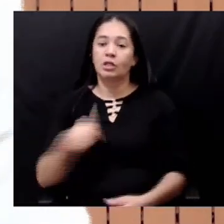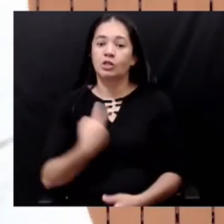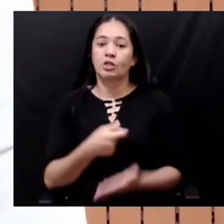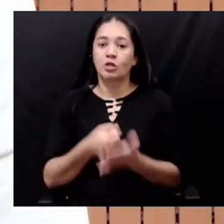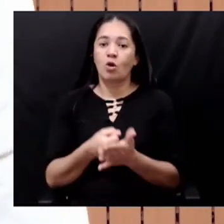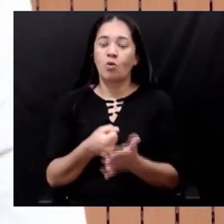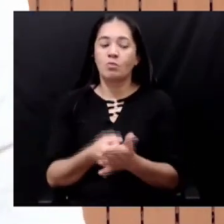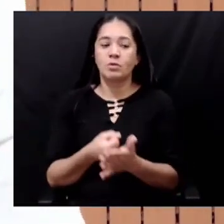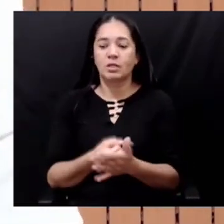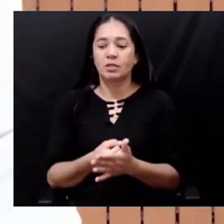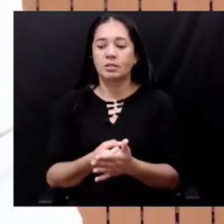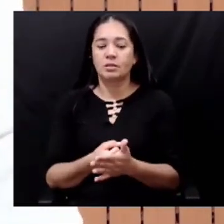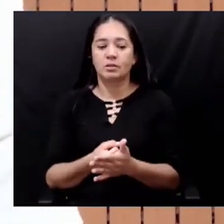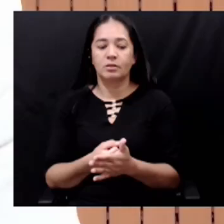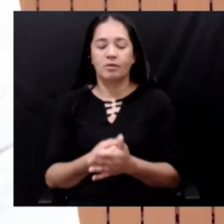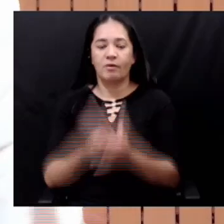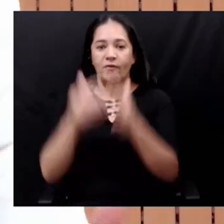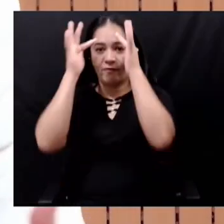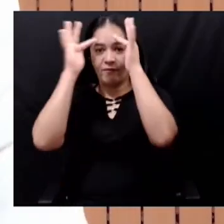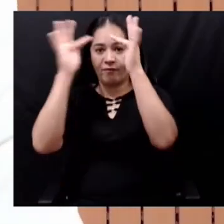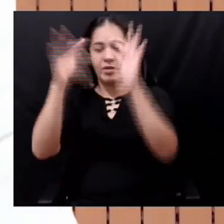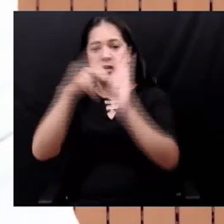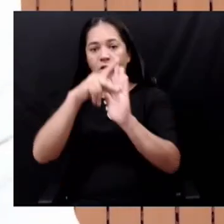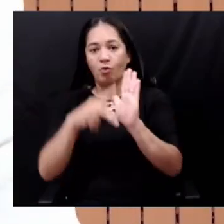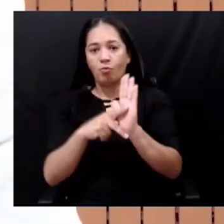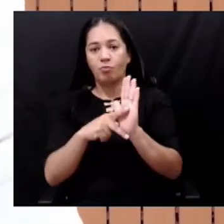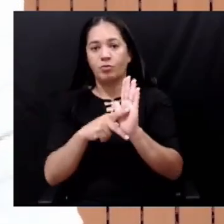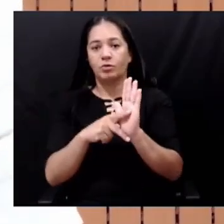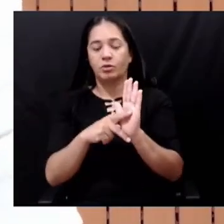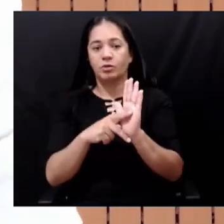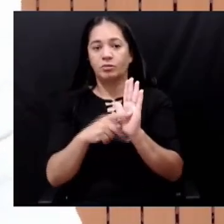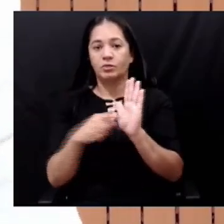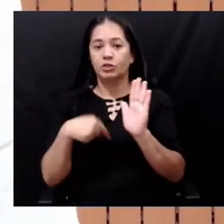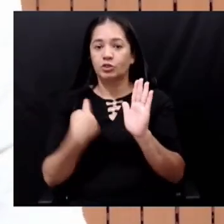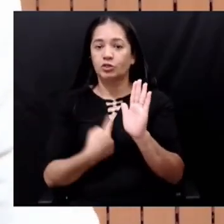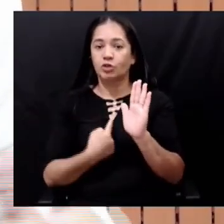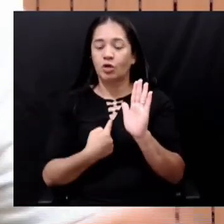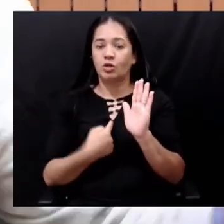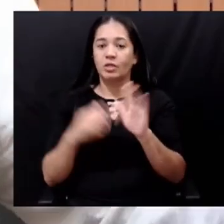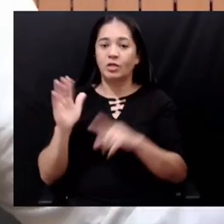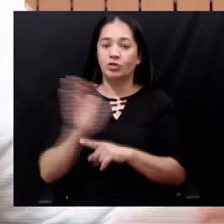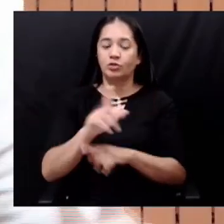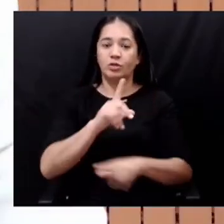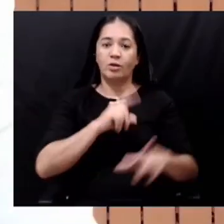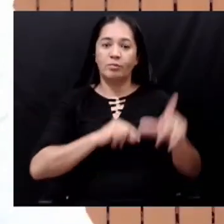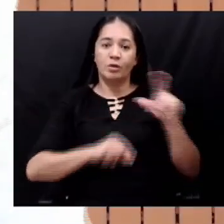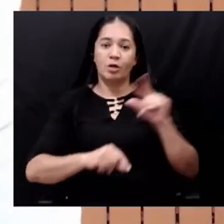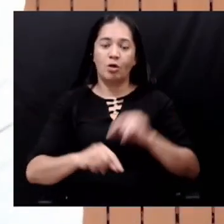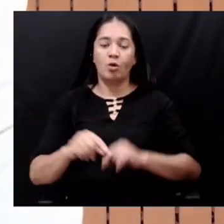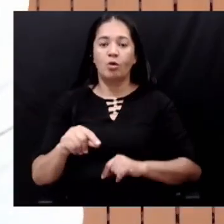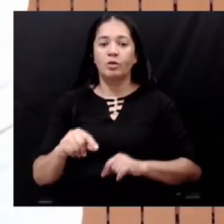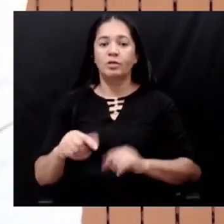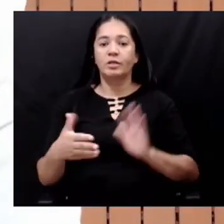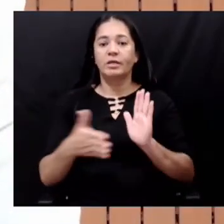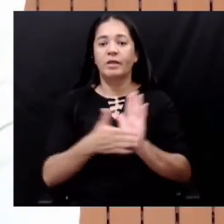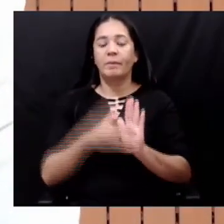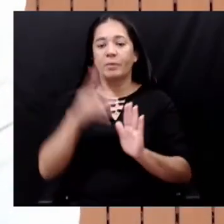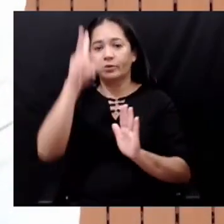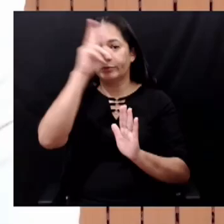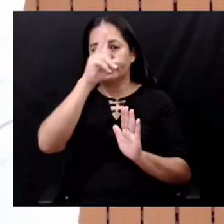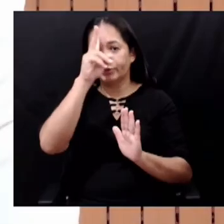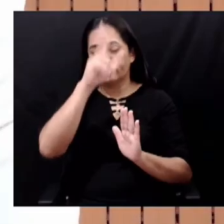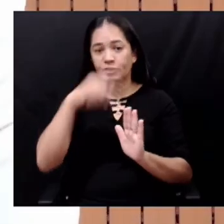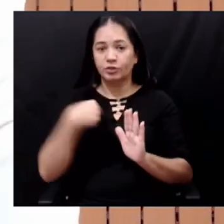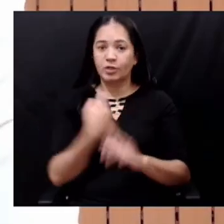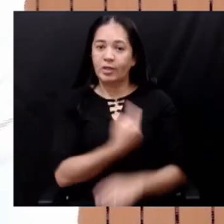ser fiel ao programa que nós ajudamos a eleger e a pauta histórica que cada um de nós aqui